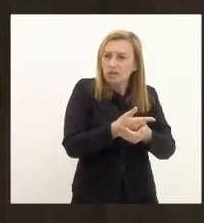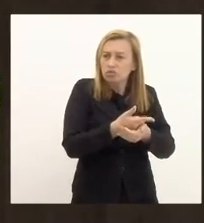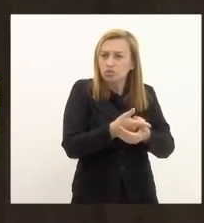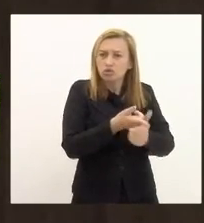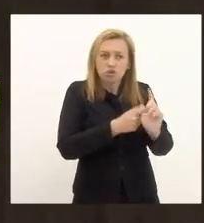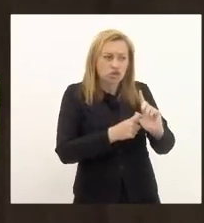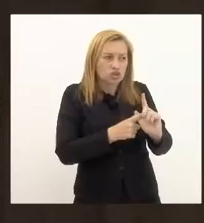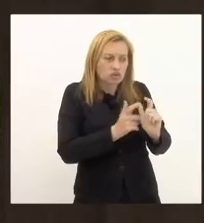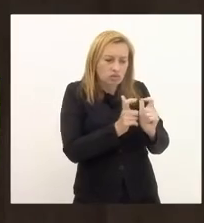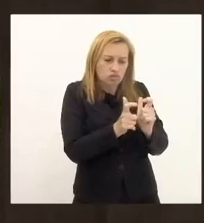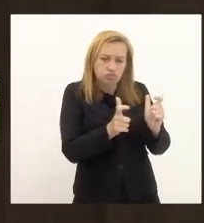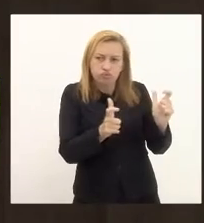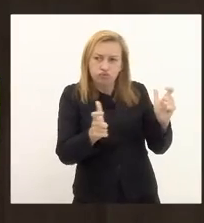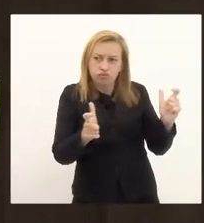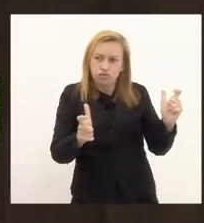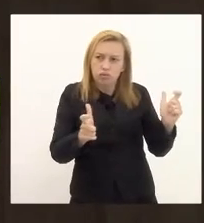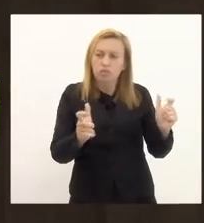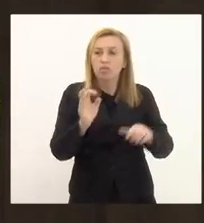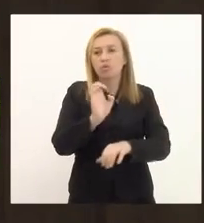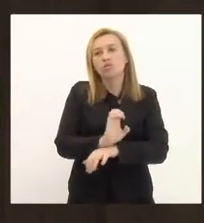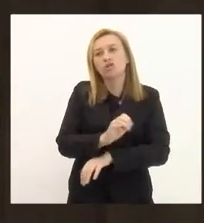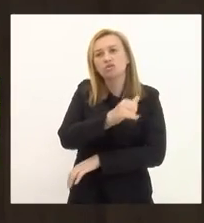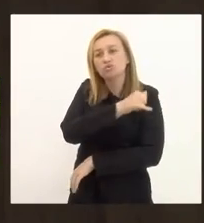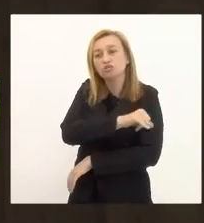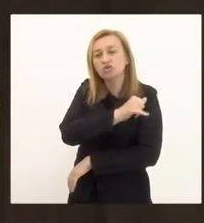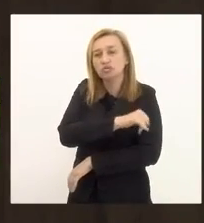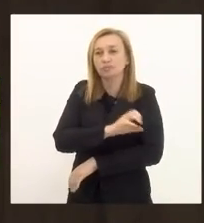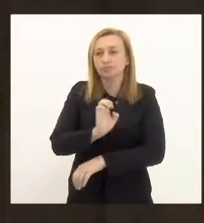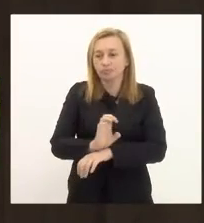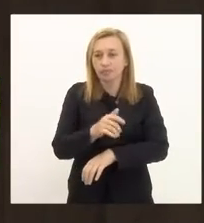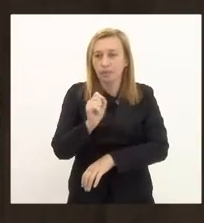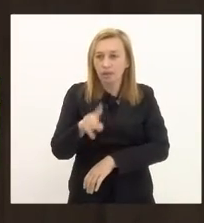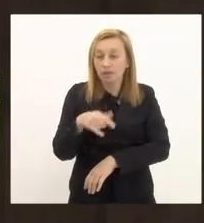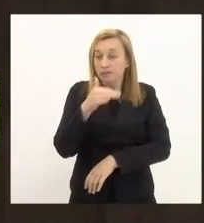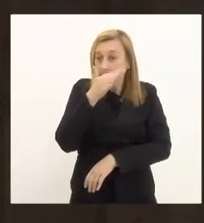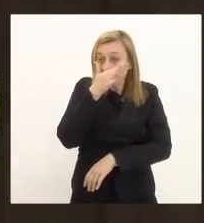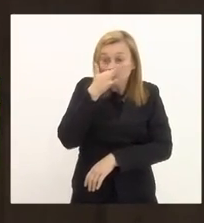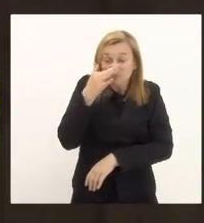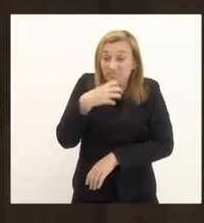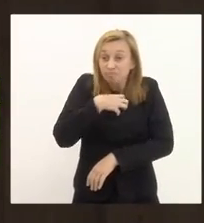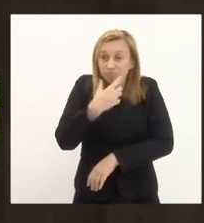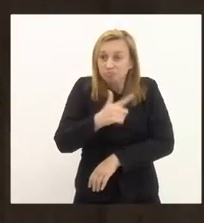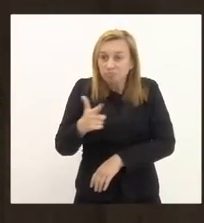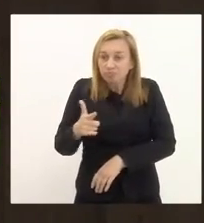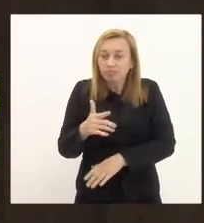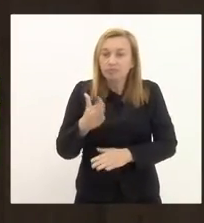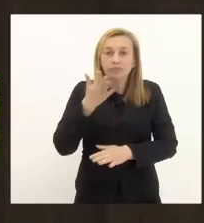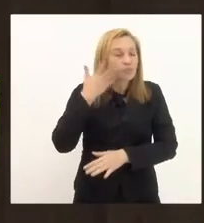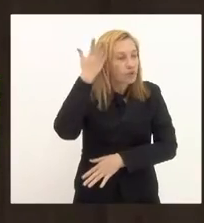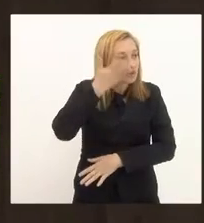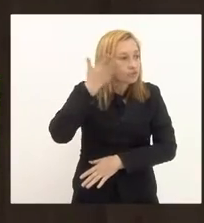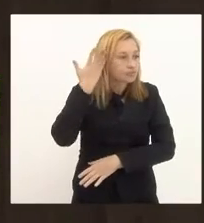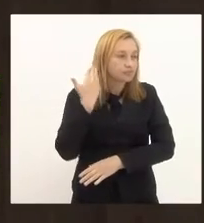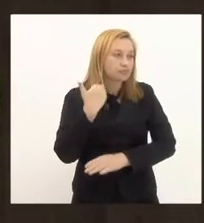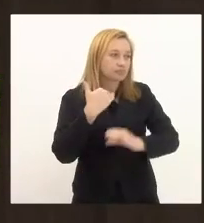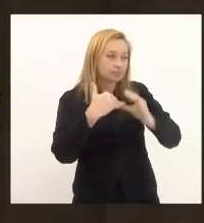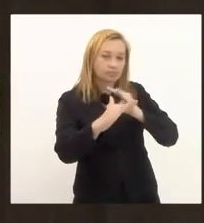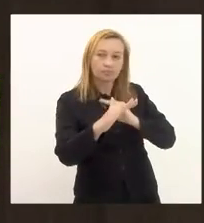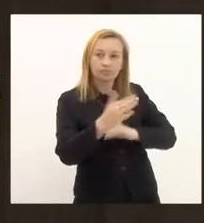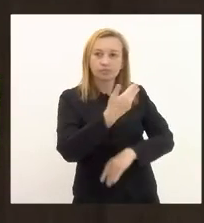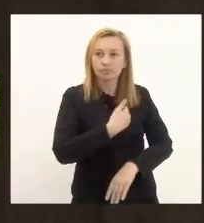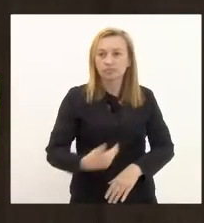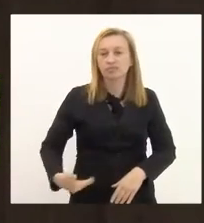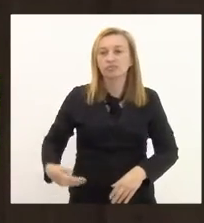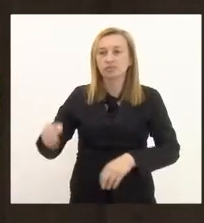aumentando para o governo do estado né uma coisa que não faz sentido e vem a mensagem do Governo do Estado